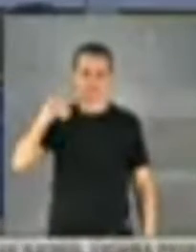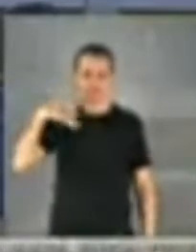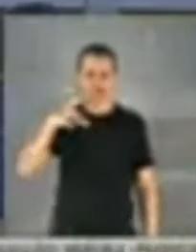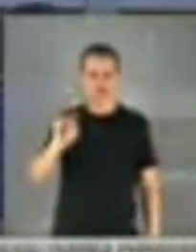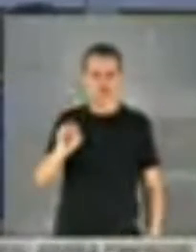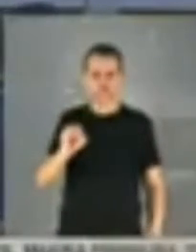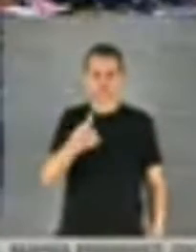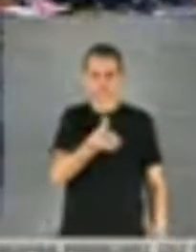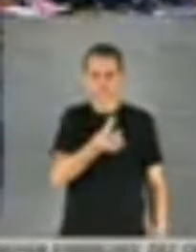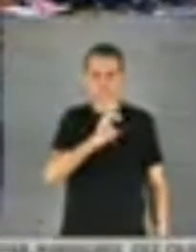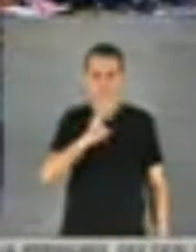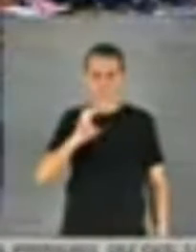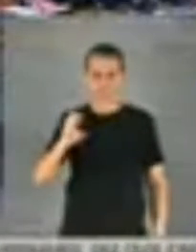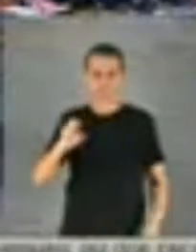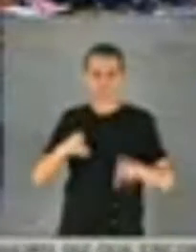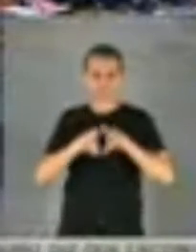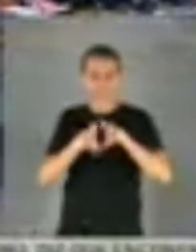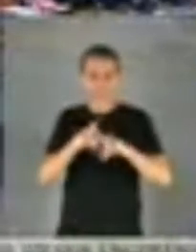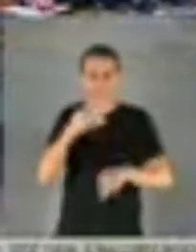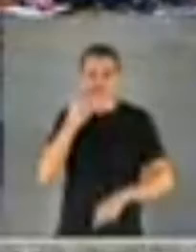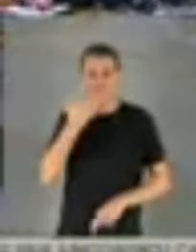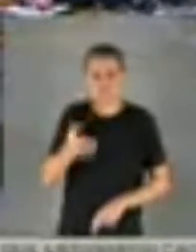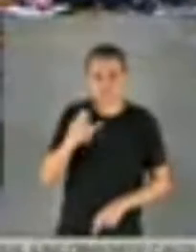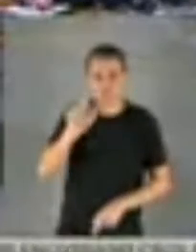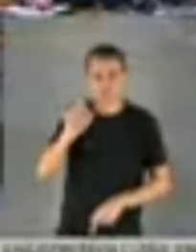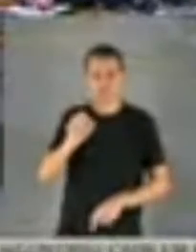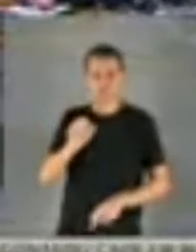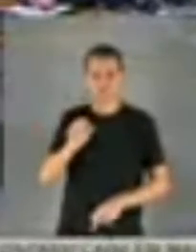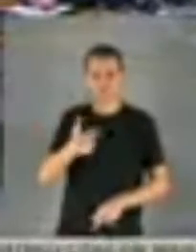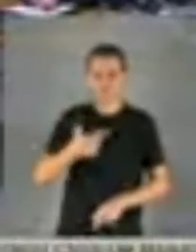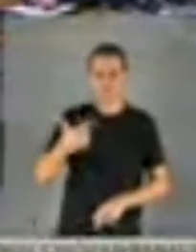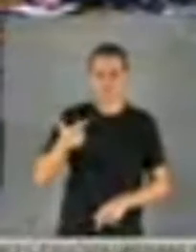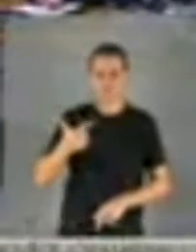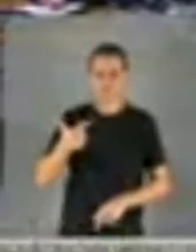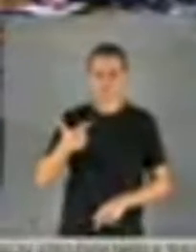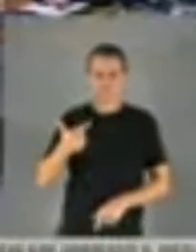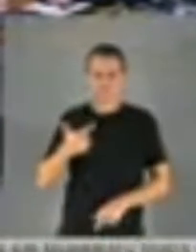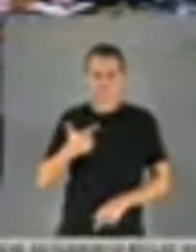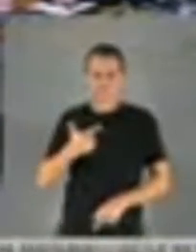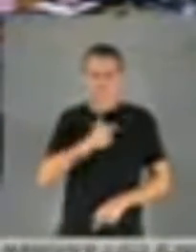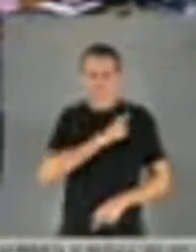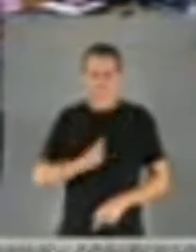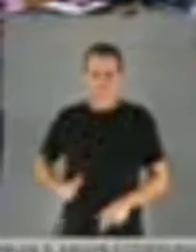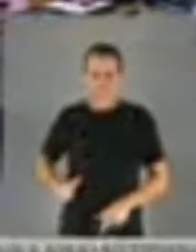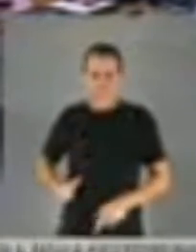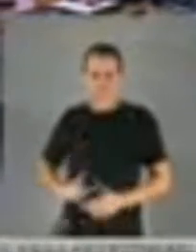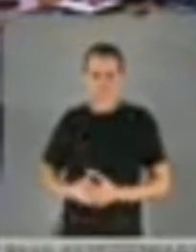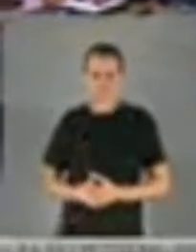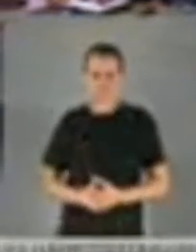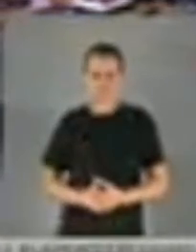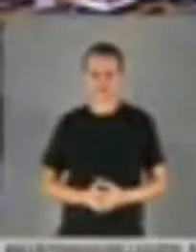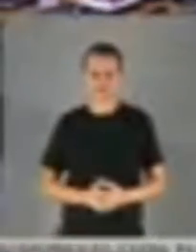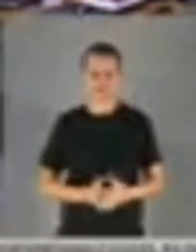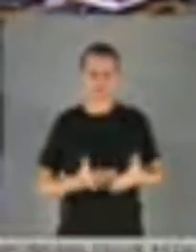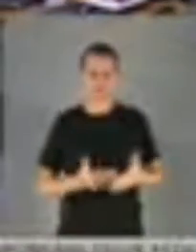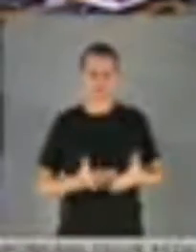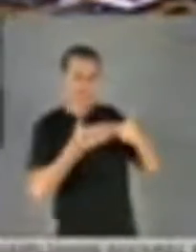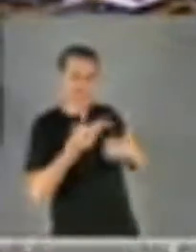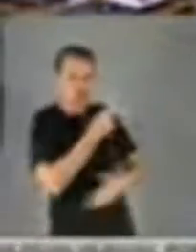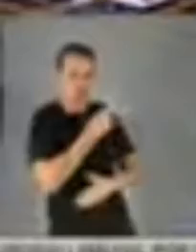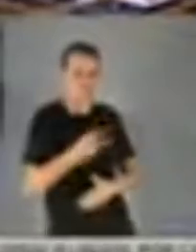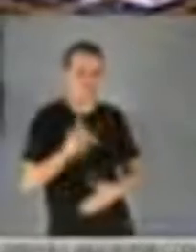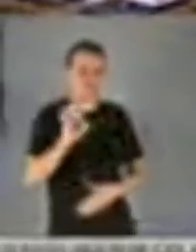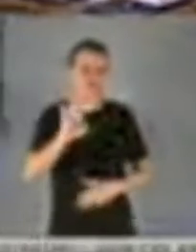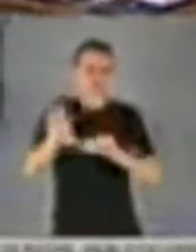655, e ele também pede da vice-governadora Daniela... Presidente, só um esclarecimento até